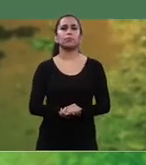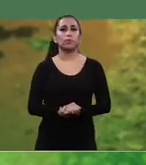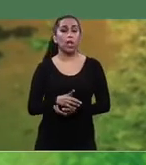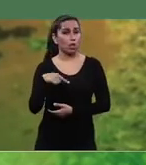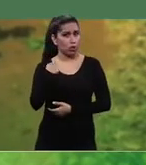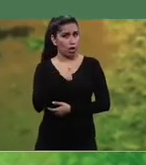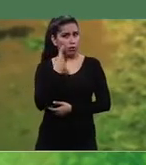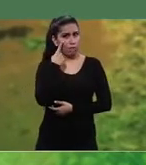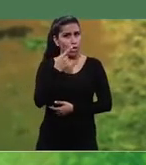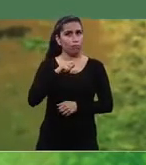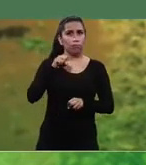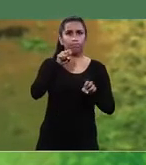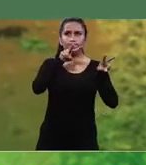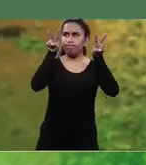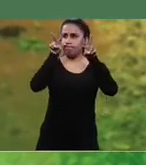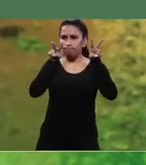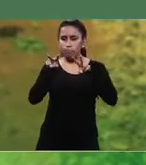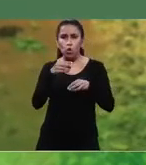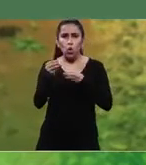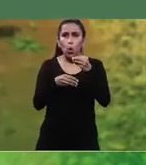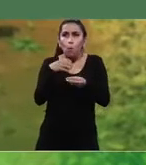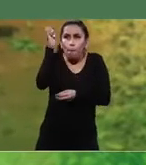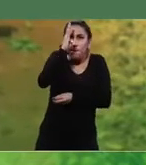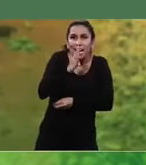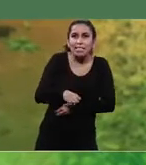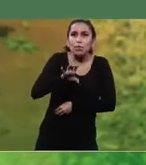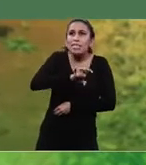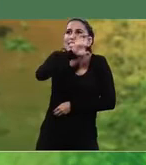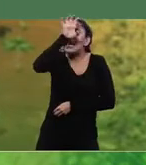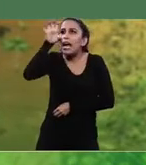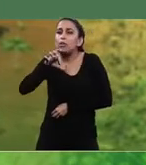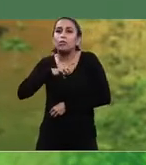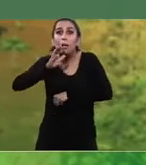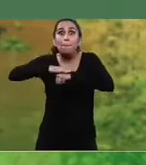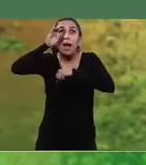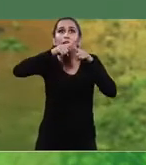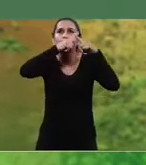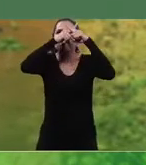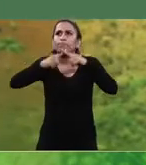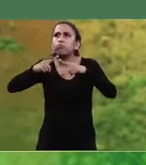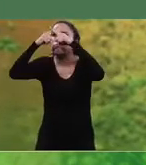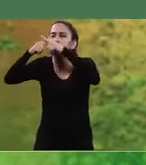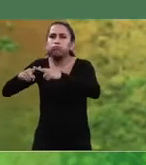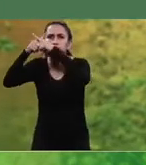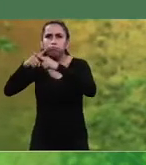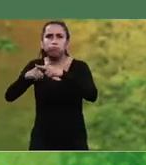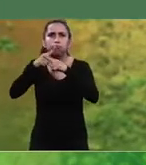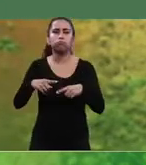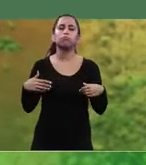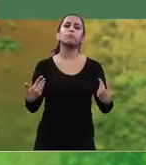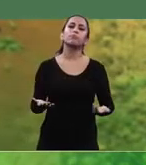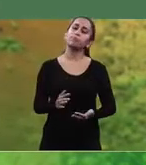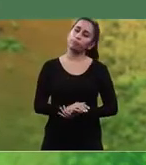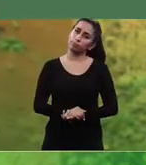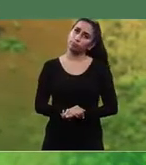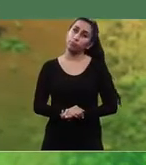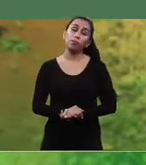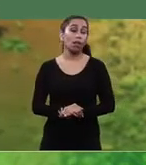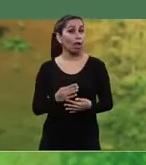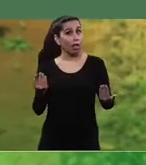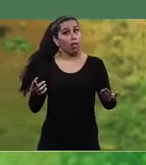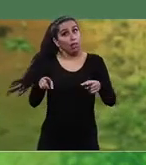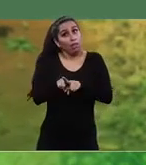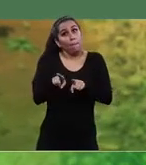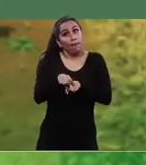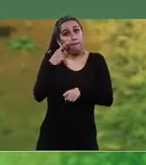somos competitivos, aonde o Brasil é competitivo ou possui oportunidade da sua inserção em mais de 100